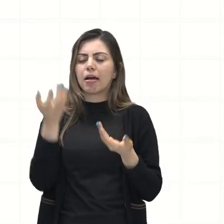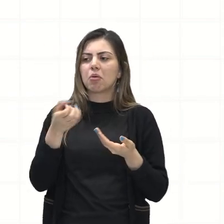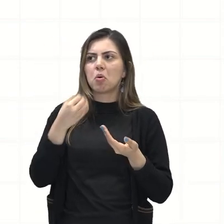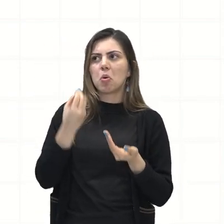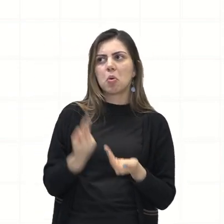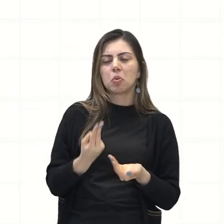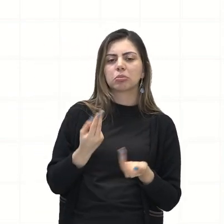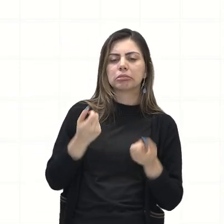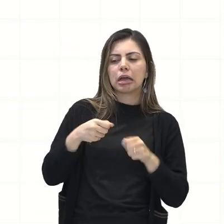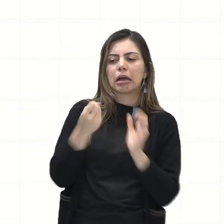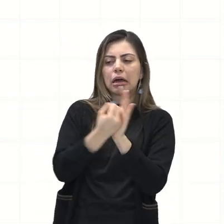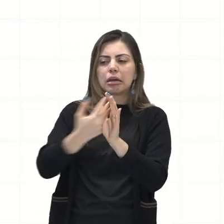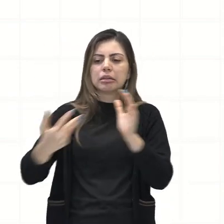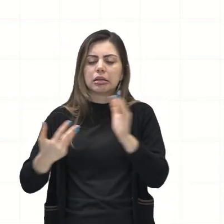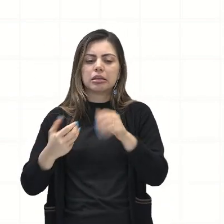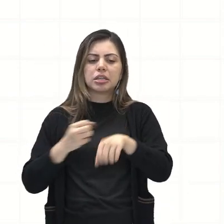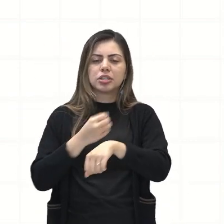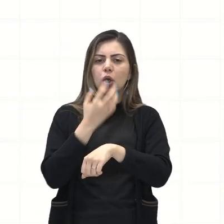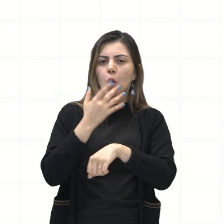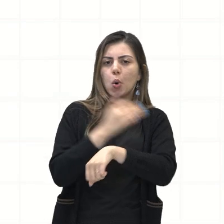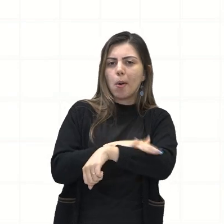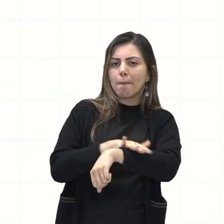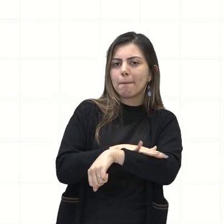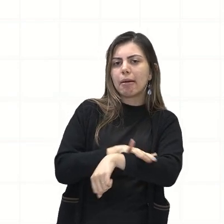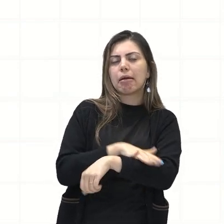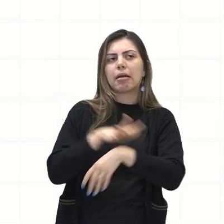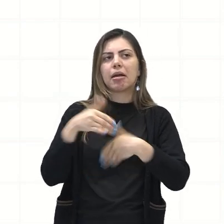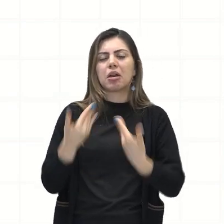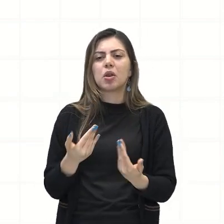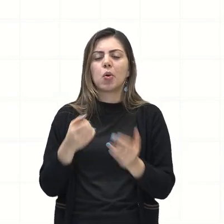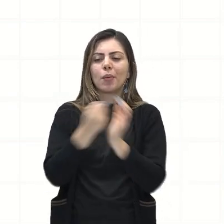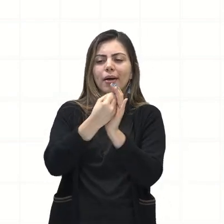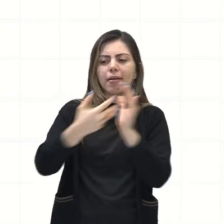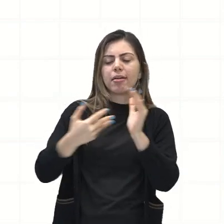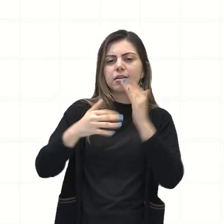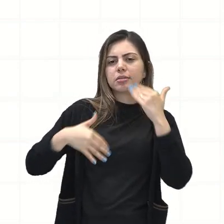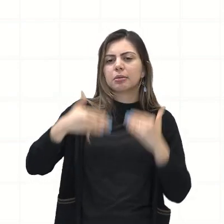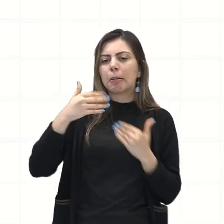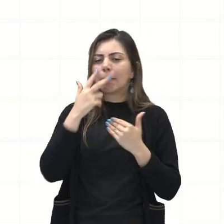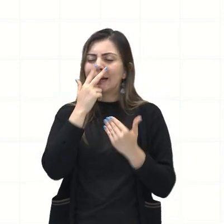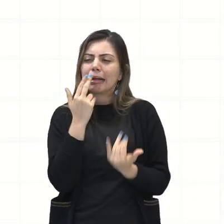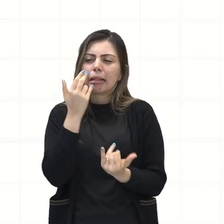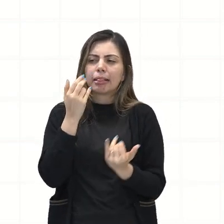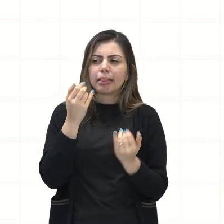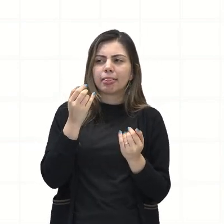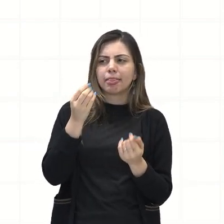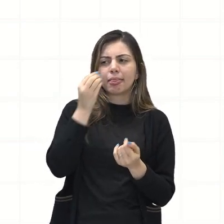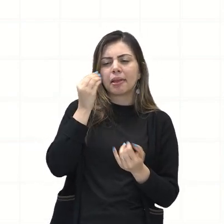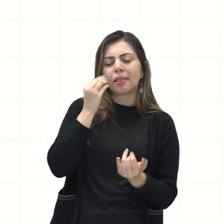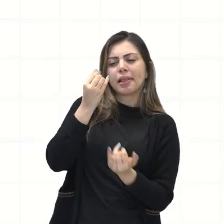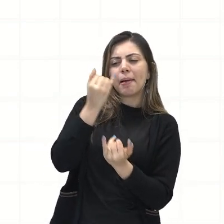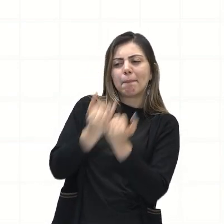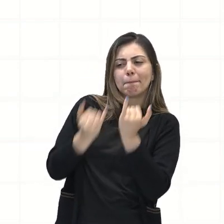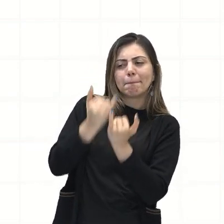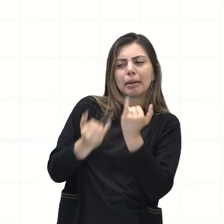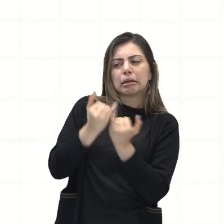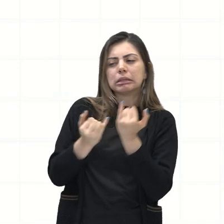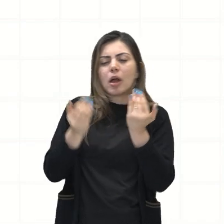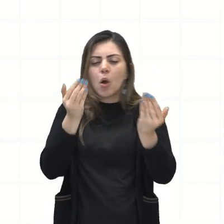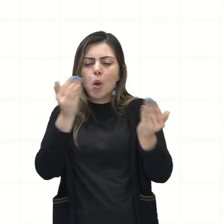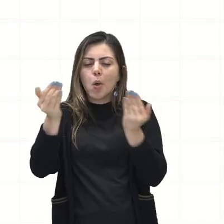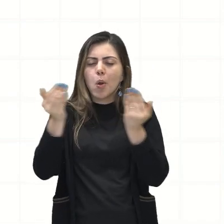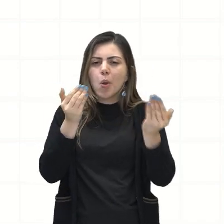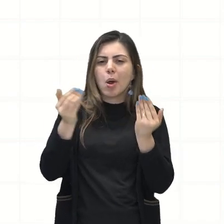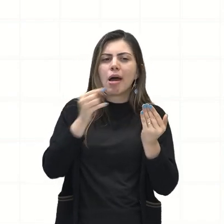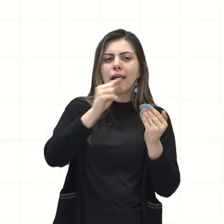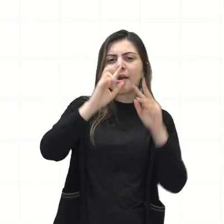seja aspectos físicos, e tentar aproximar, né,